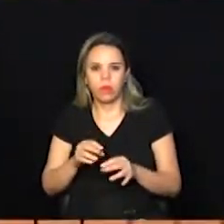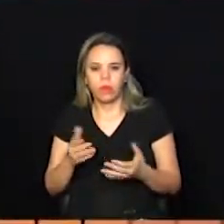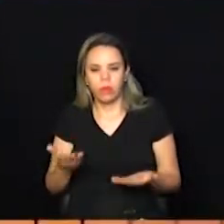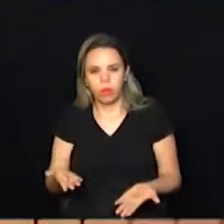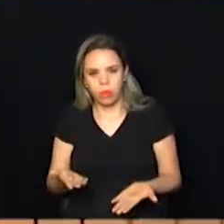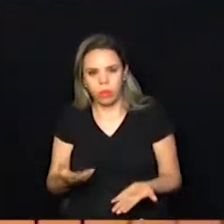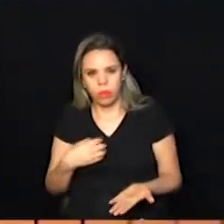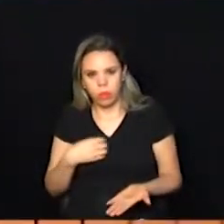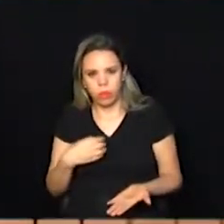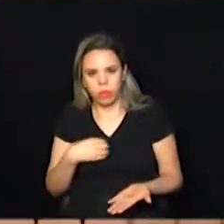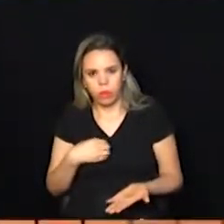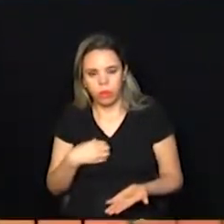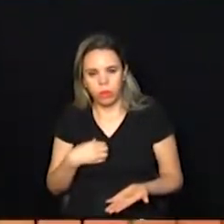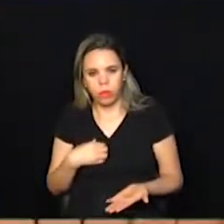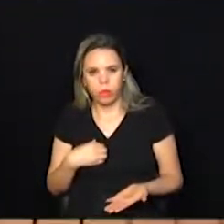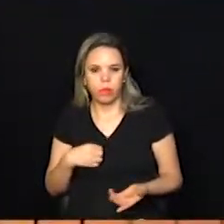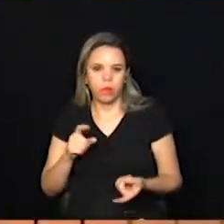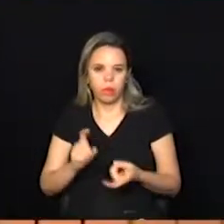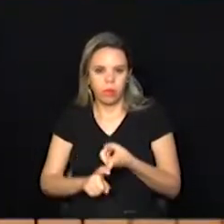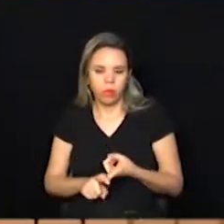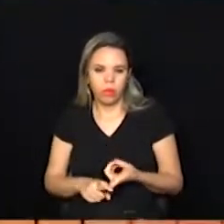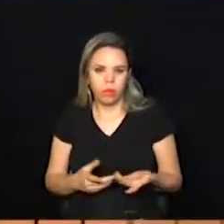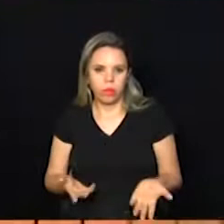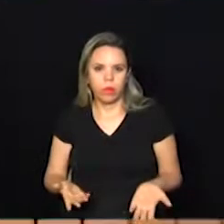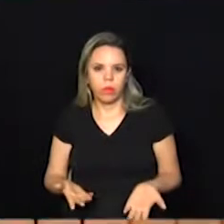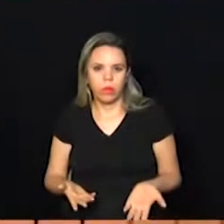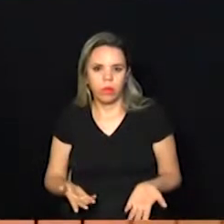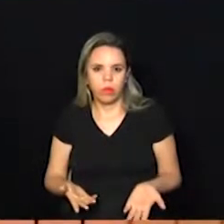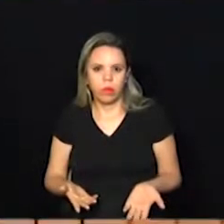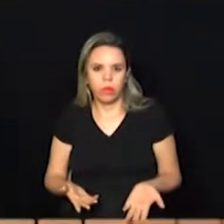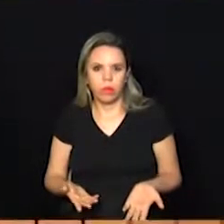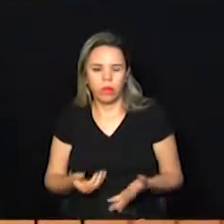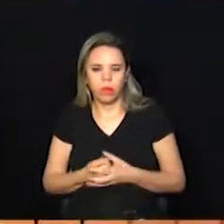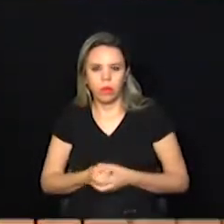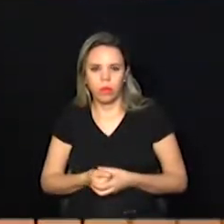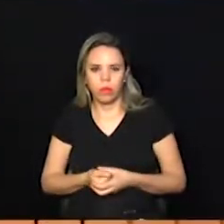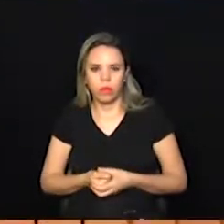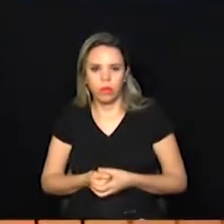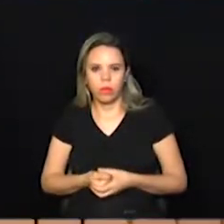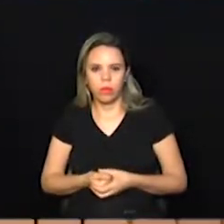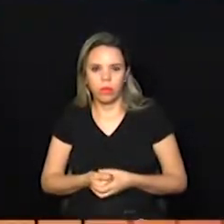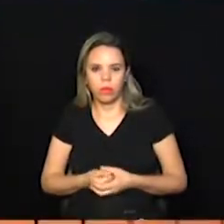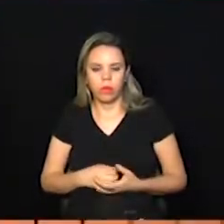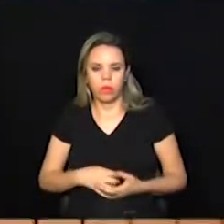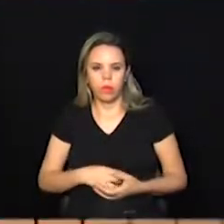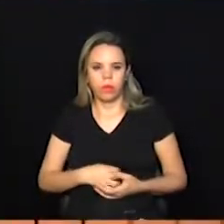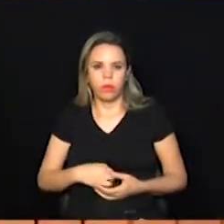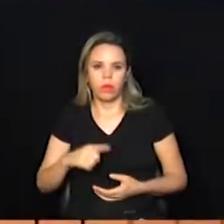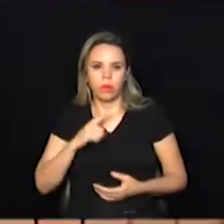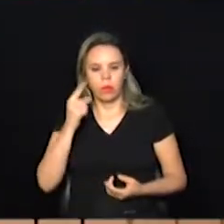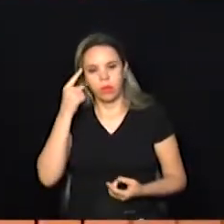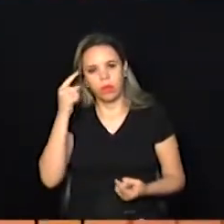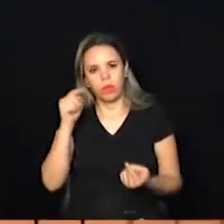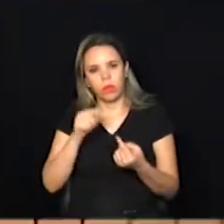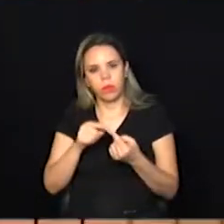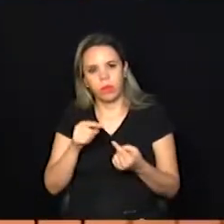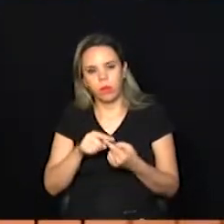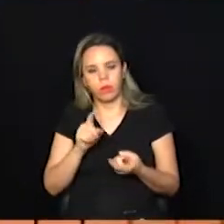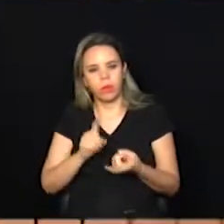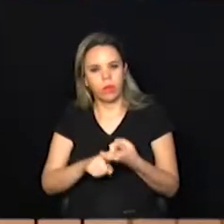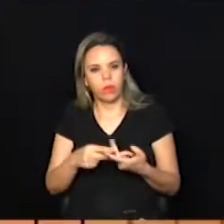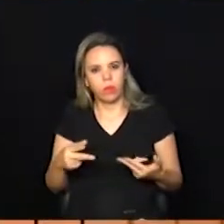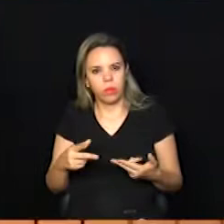uma forma de penalização. E aí, penalização, porque geralmente nós temos a ideia da